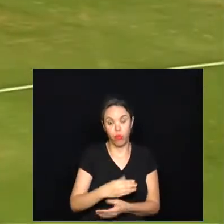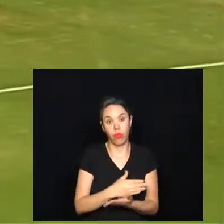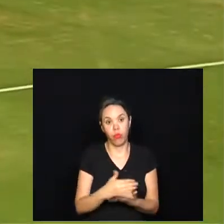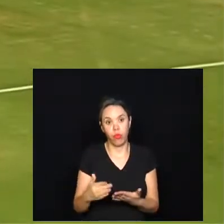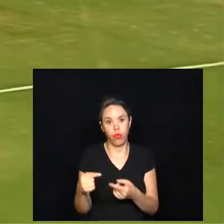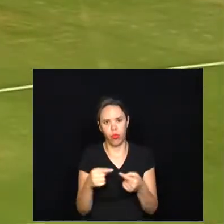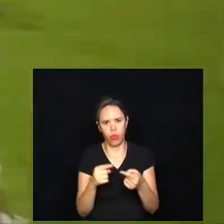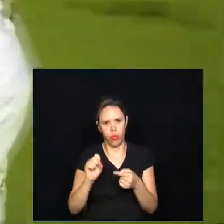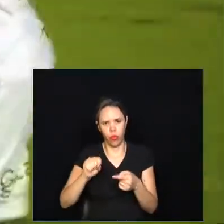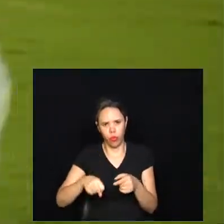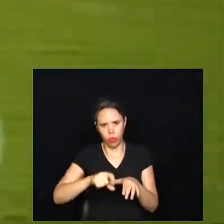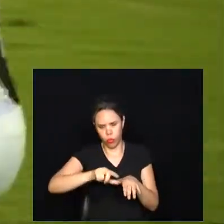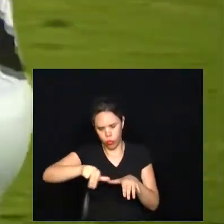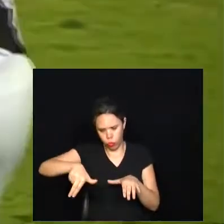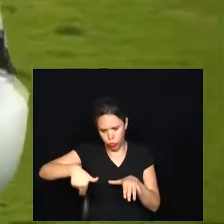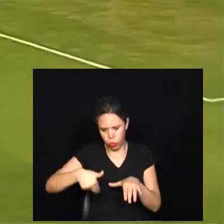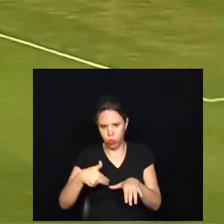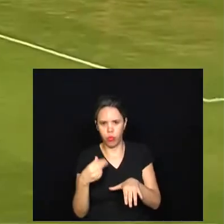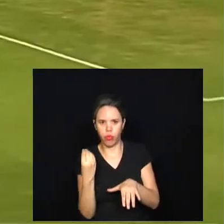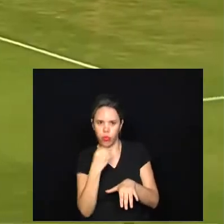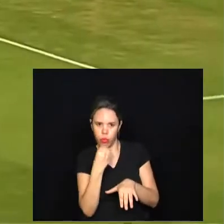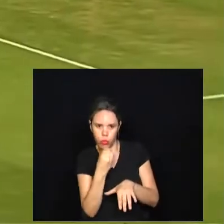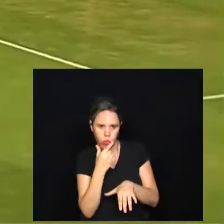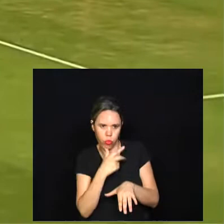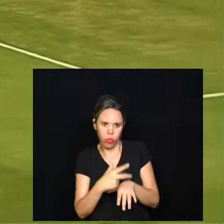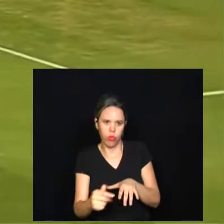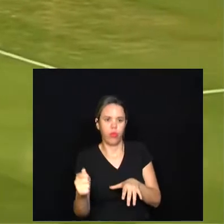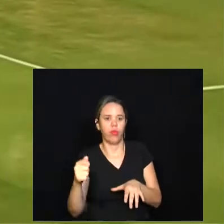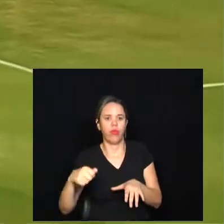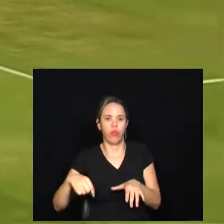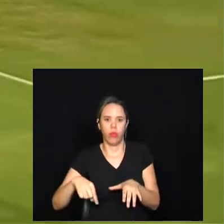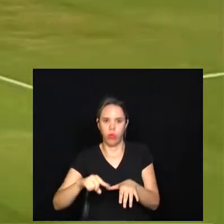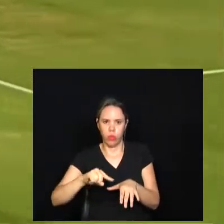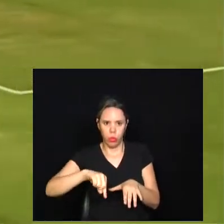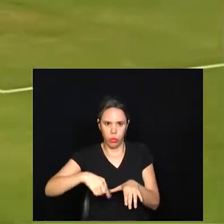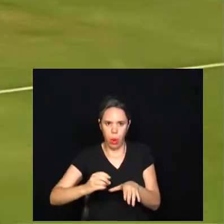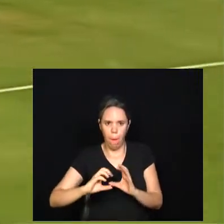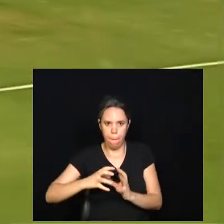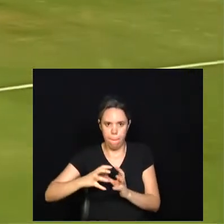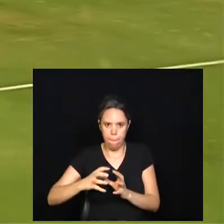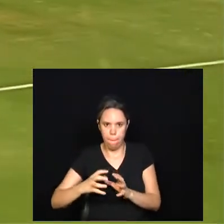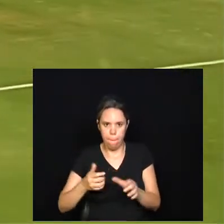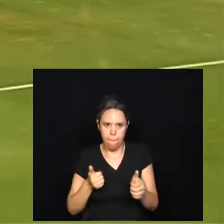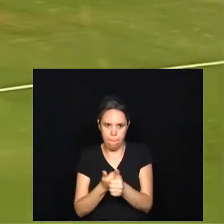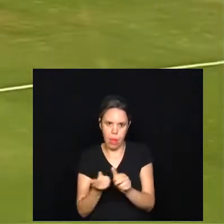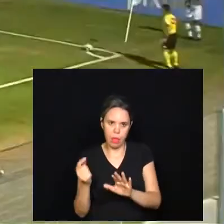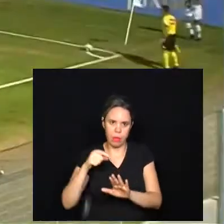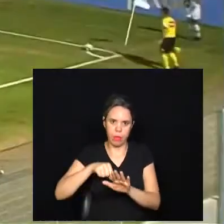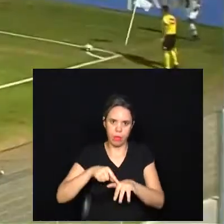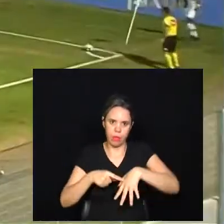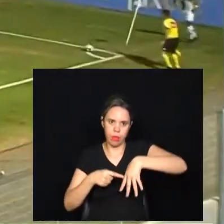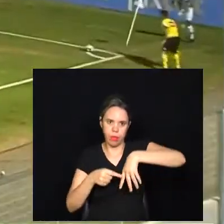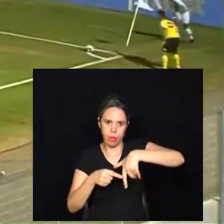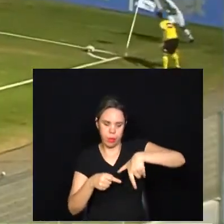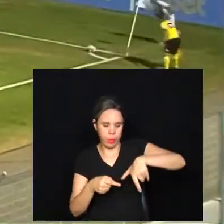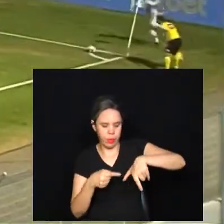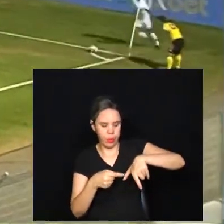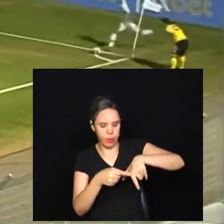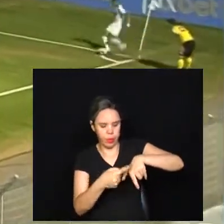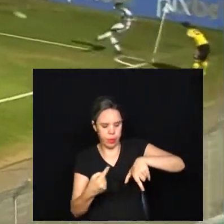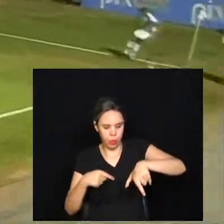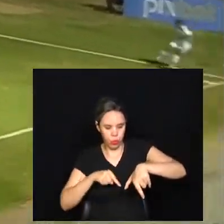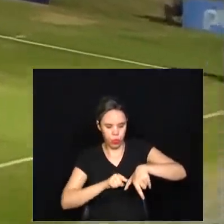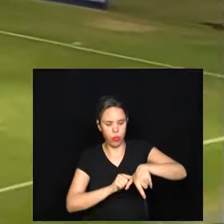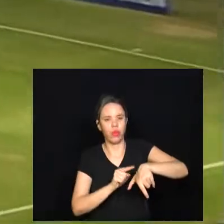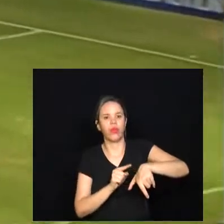a bola de Alan Dias e serviu Marcos Júnior, que chutou, a bola passou rente à trave. Aos 9 minutos,